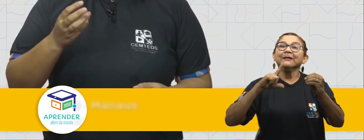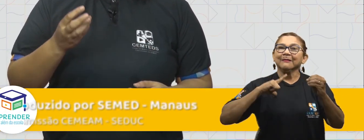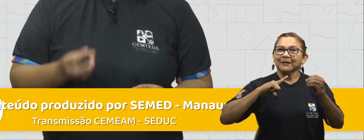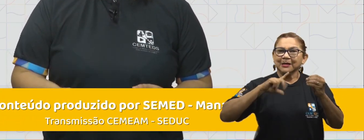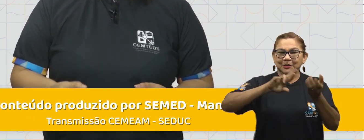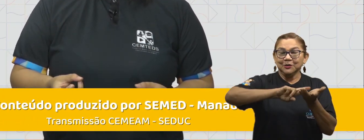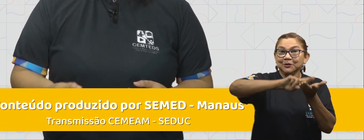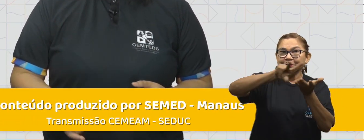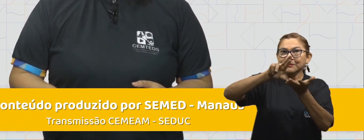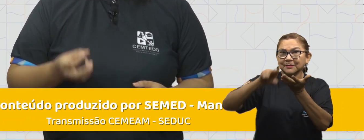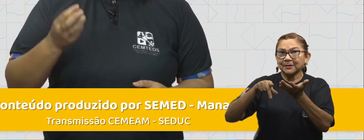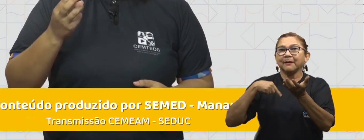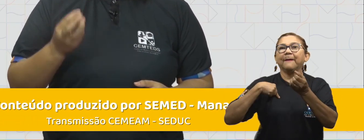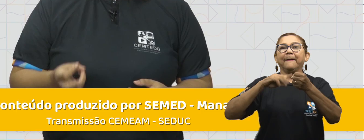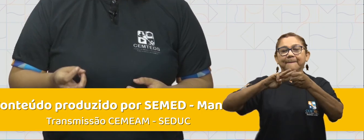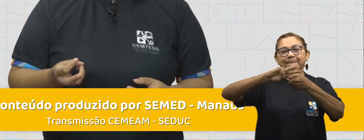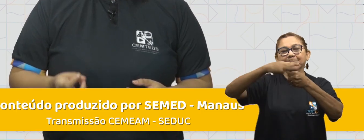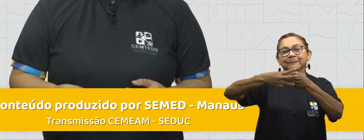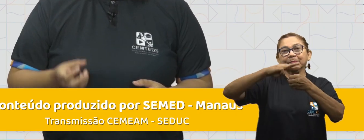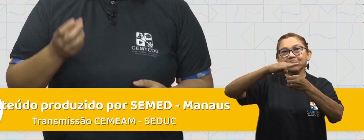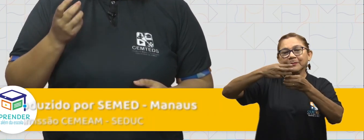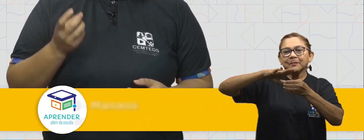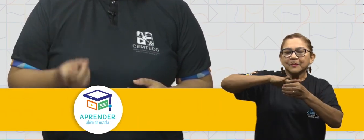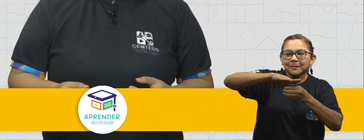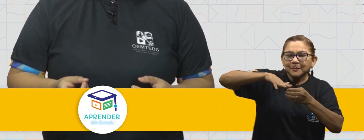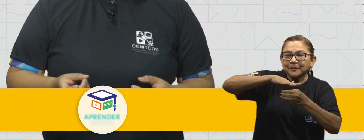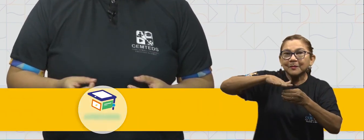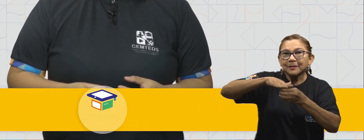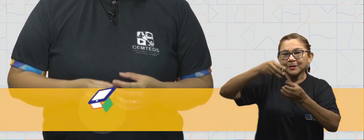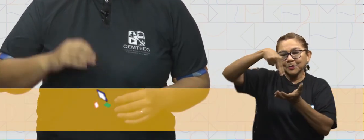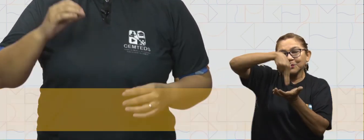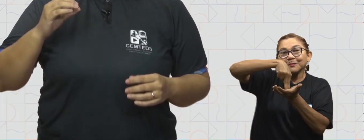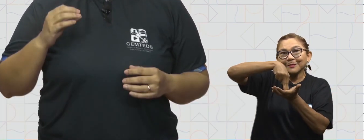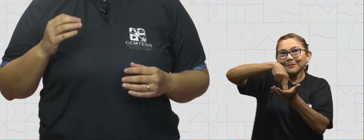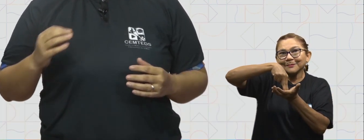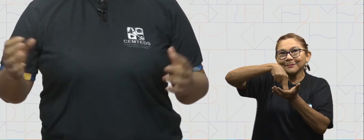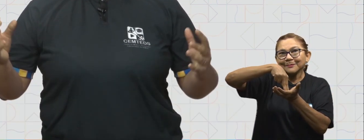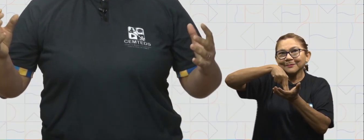básicas: membrana plasmática, citoplasma e núcleo.